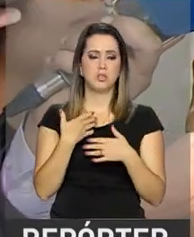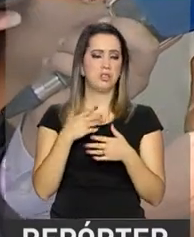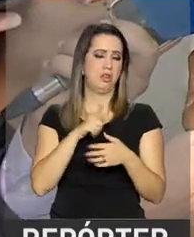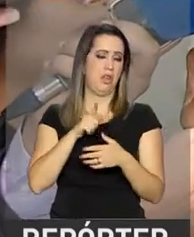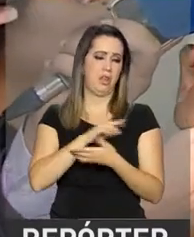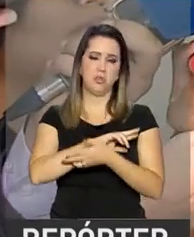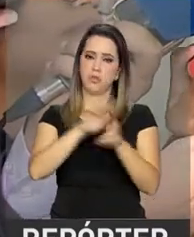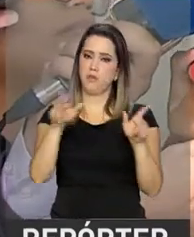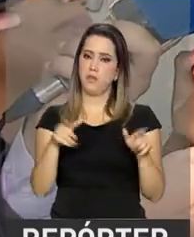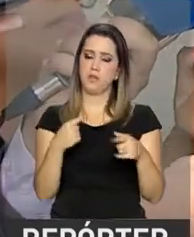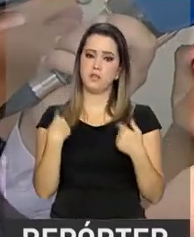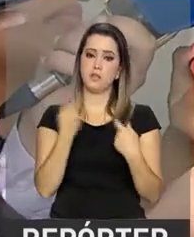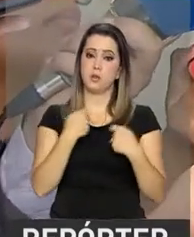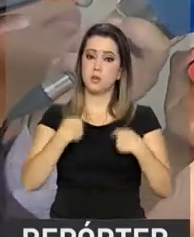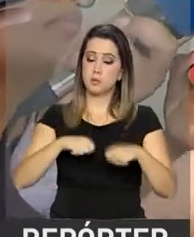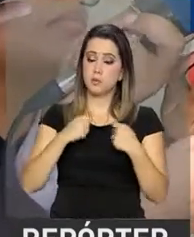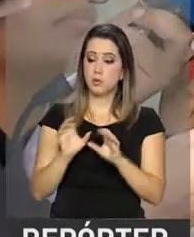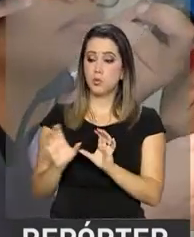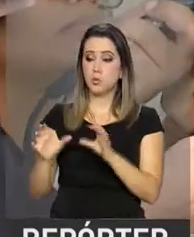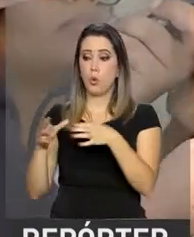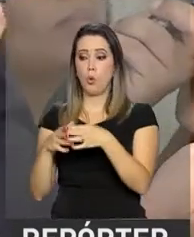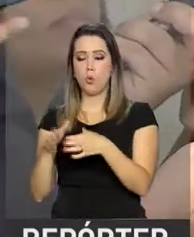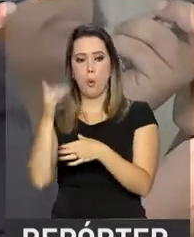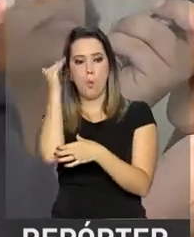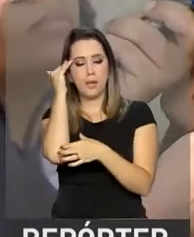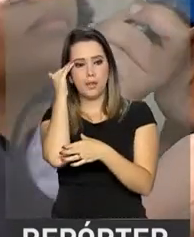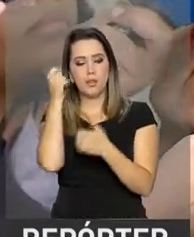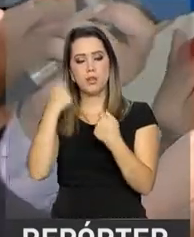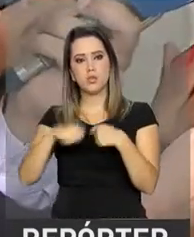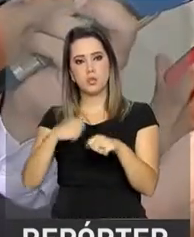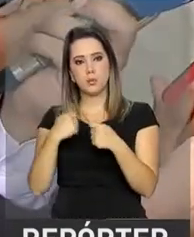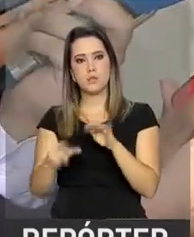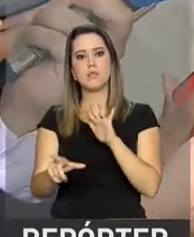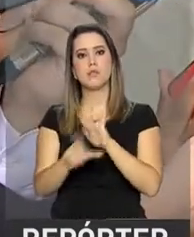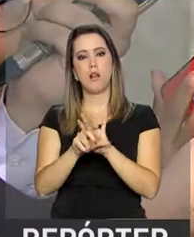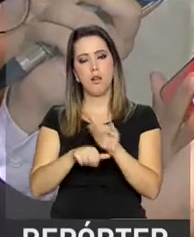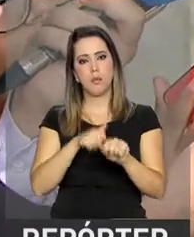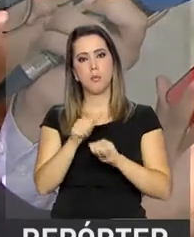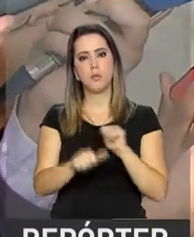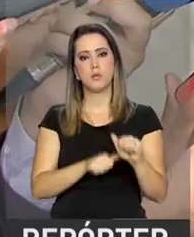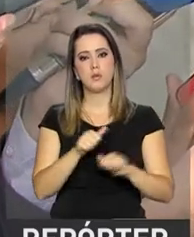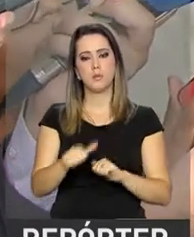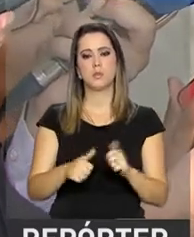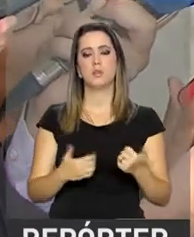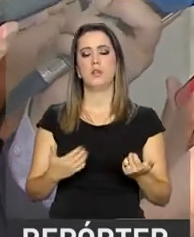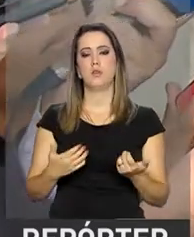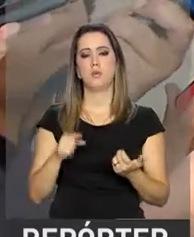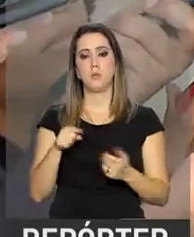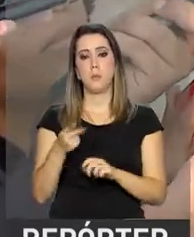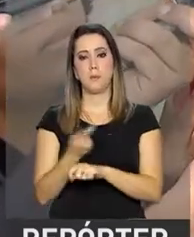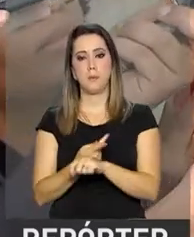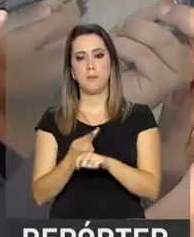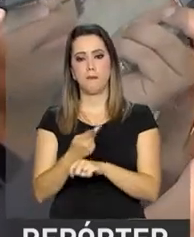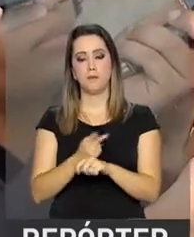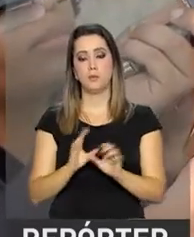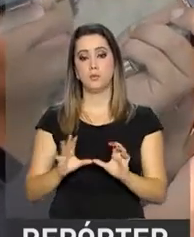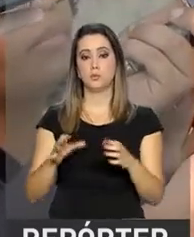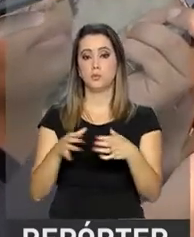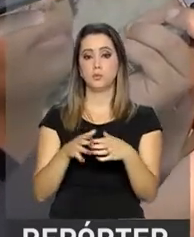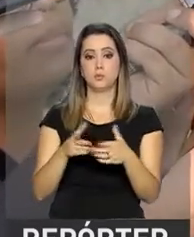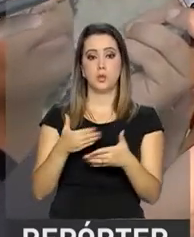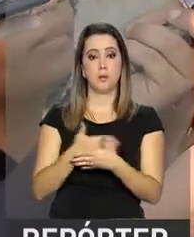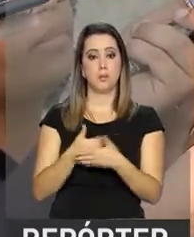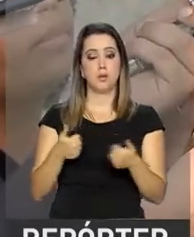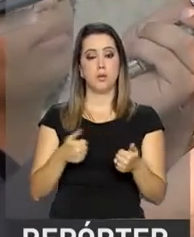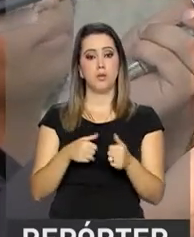precisamos de que pessoas que entendem a necessidade da reforma e que busquem, então, dessa forma,